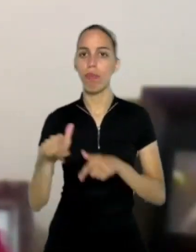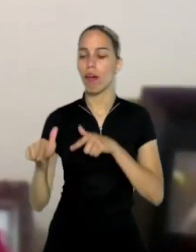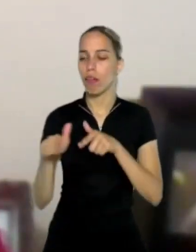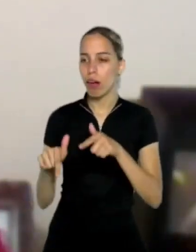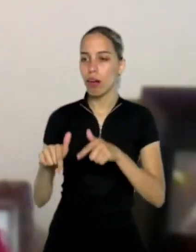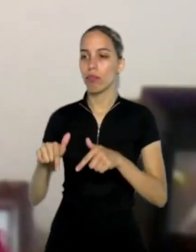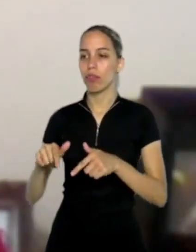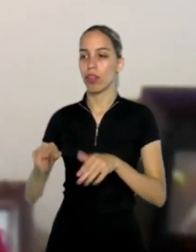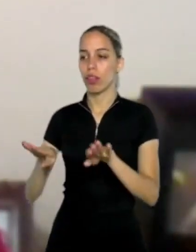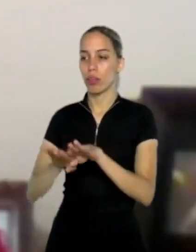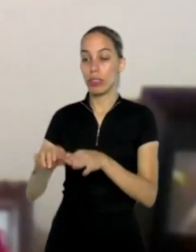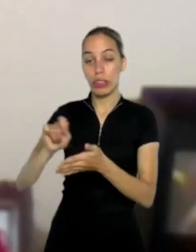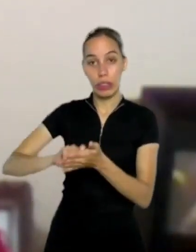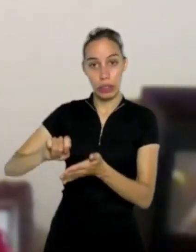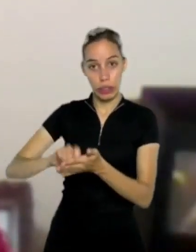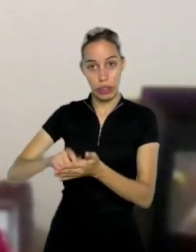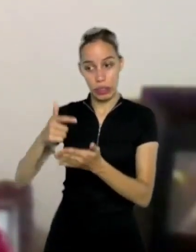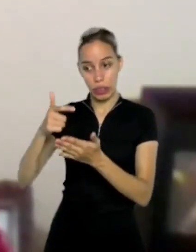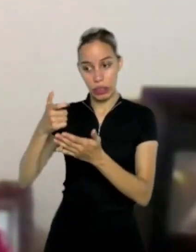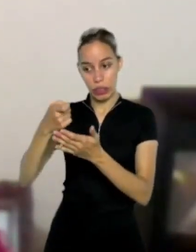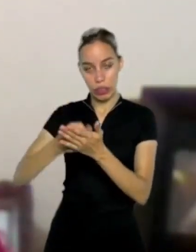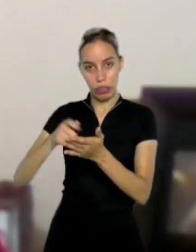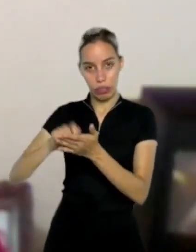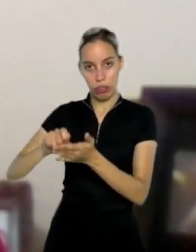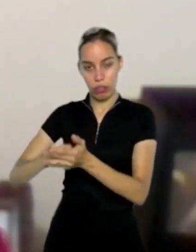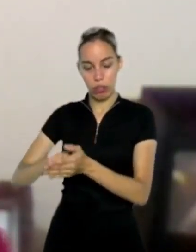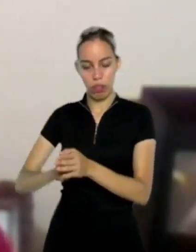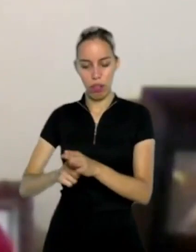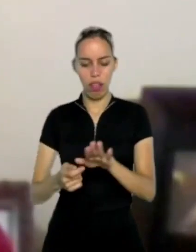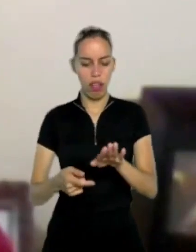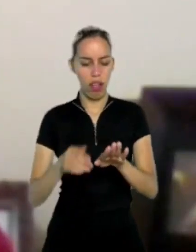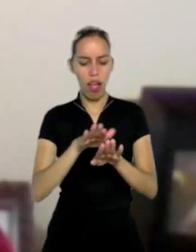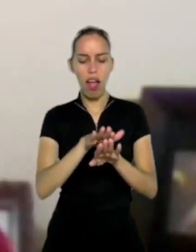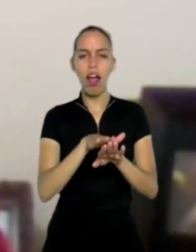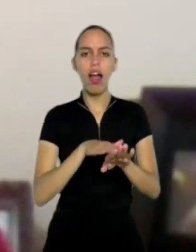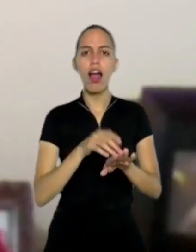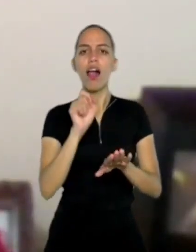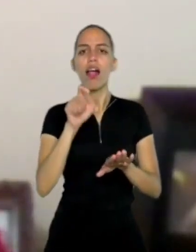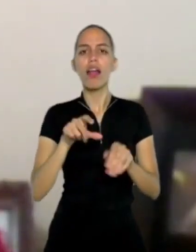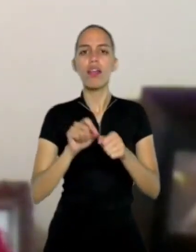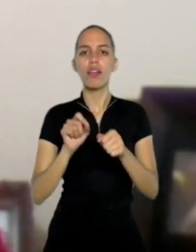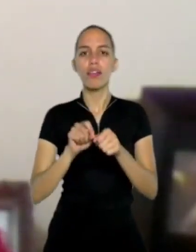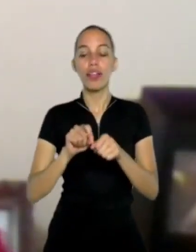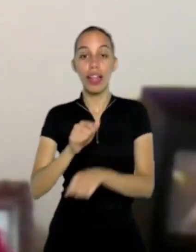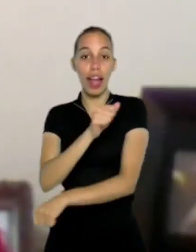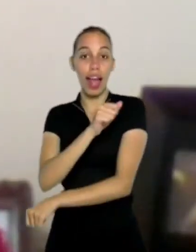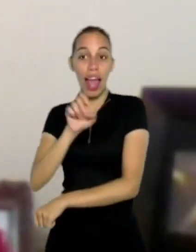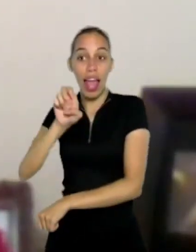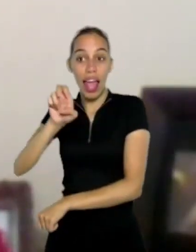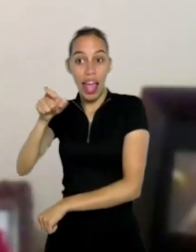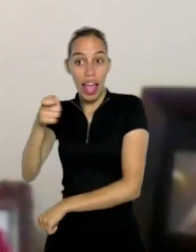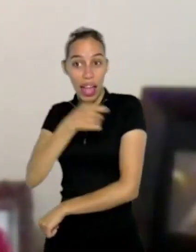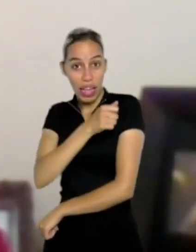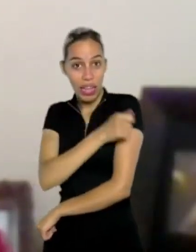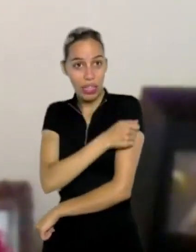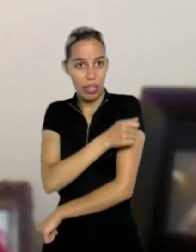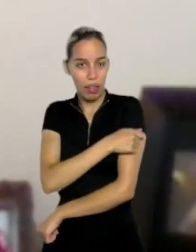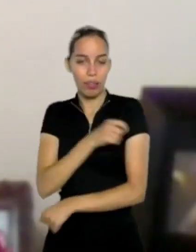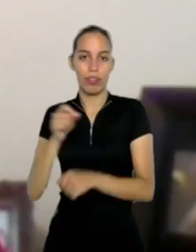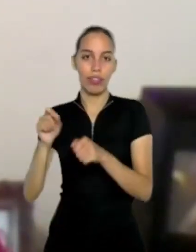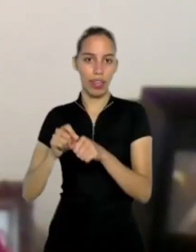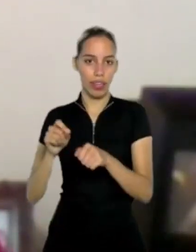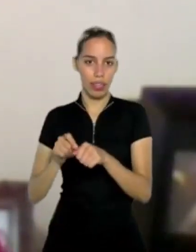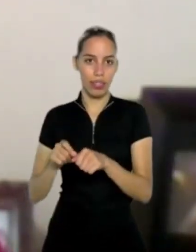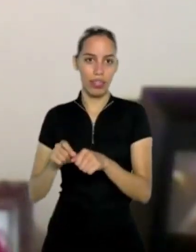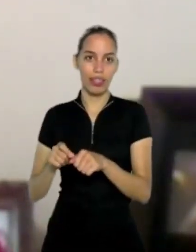A capa dele foi feita por uma ex-aluna da minha escola que é artista plástica, ela tá